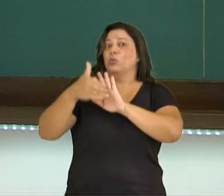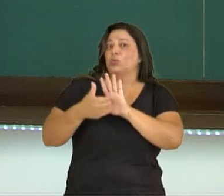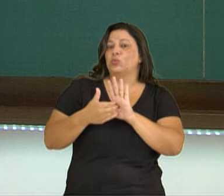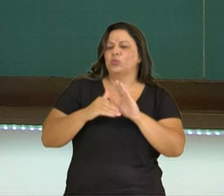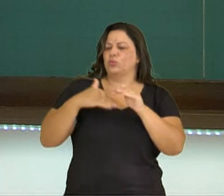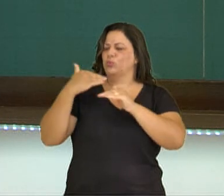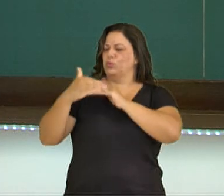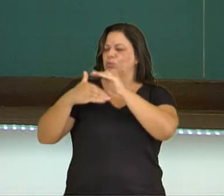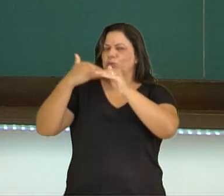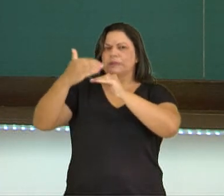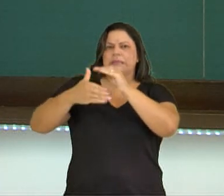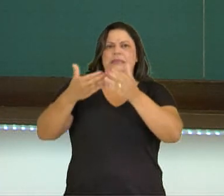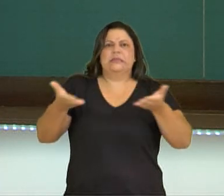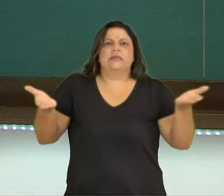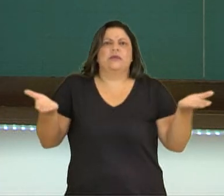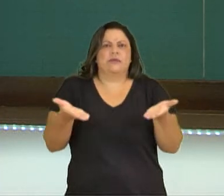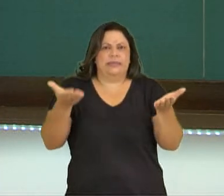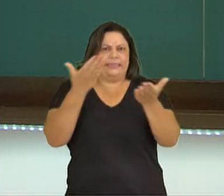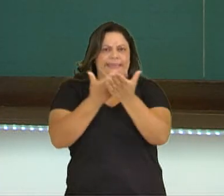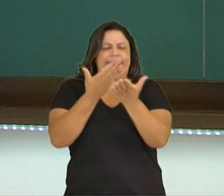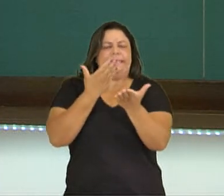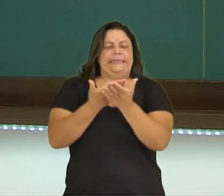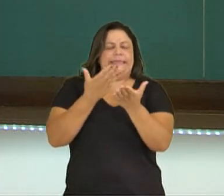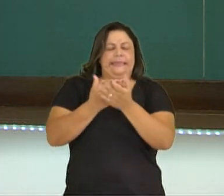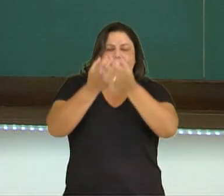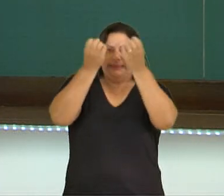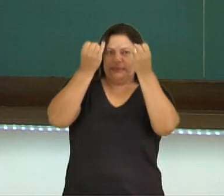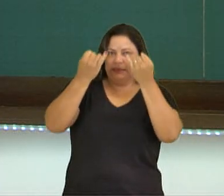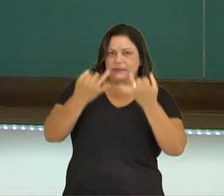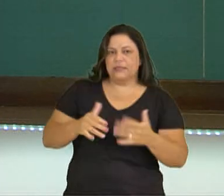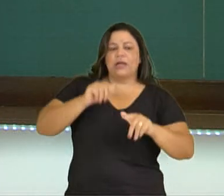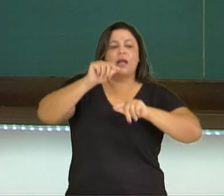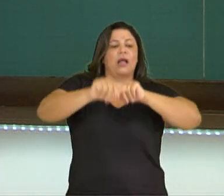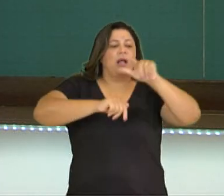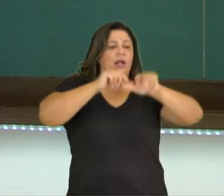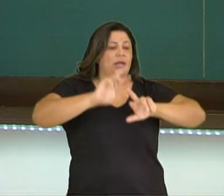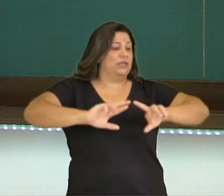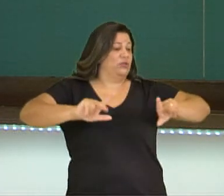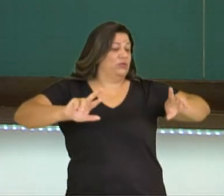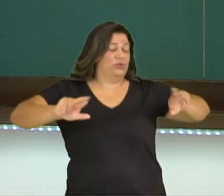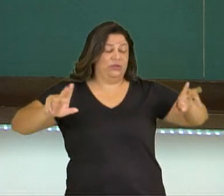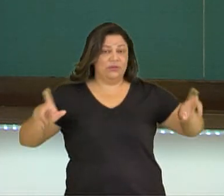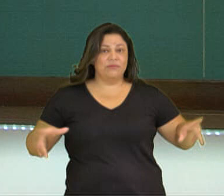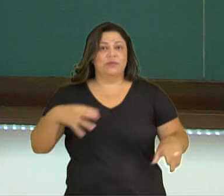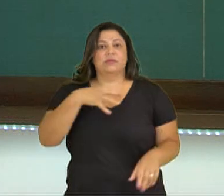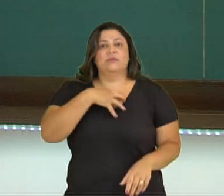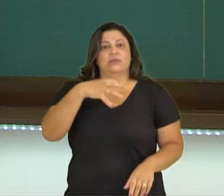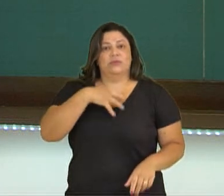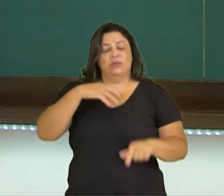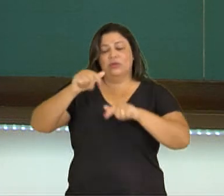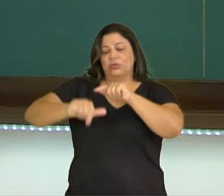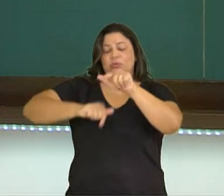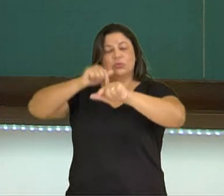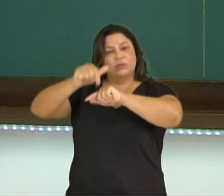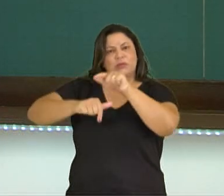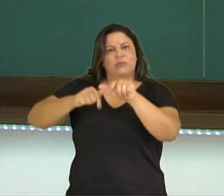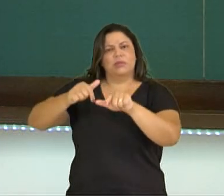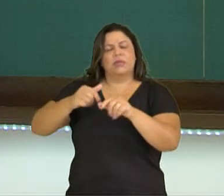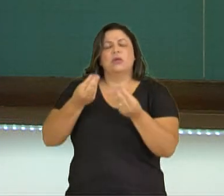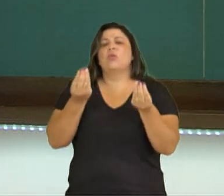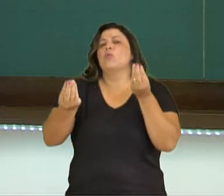desenvolveu até aqui na aula é falar do trabalho, das diferentes formas de trabalho. Como as